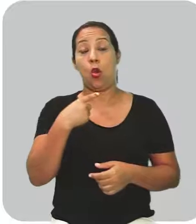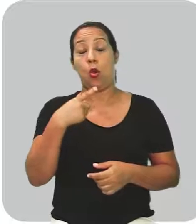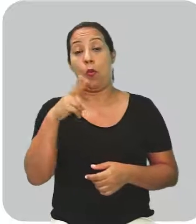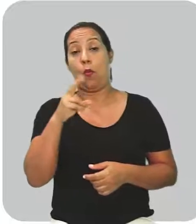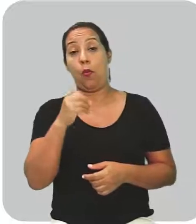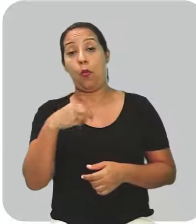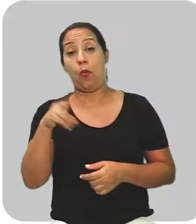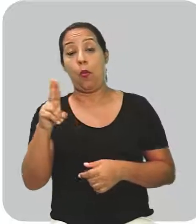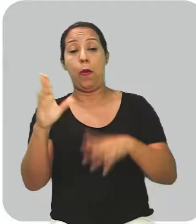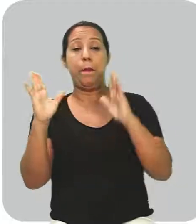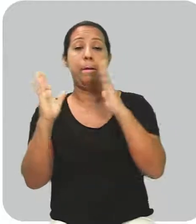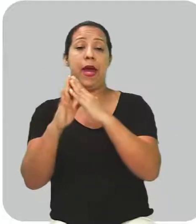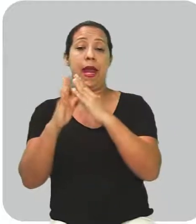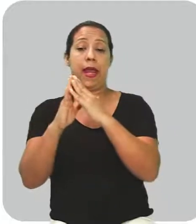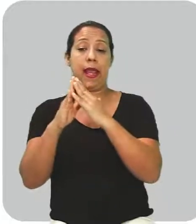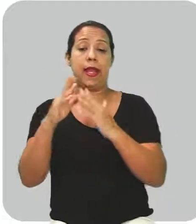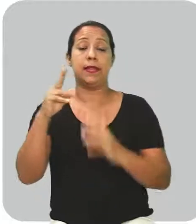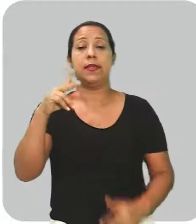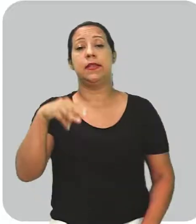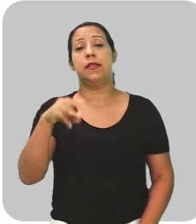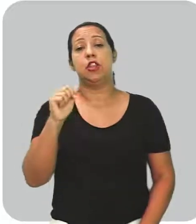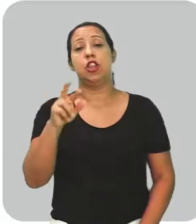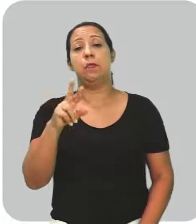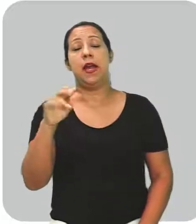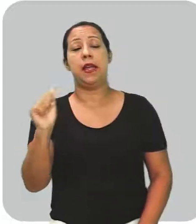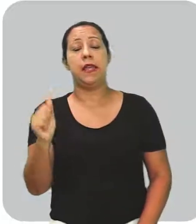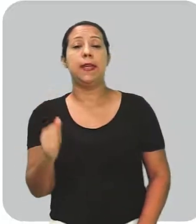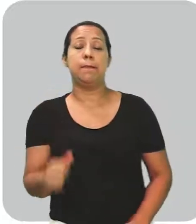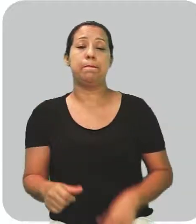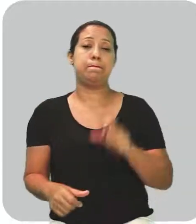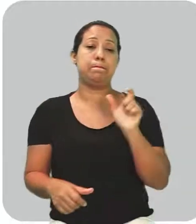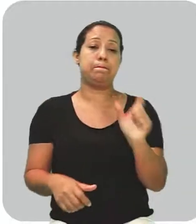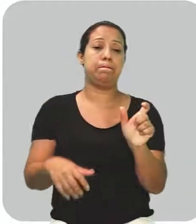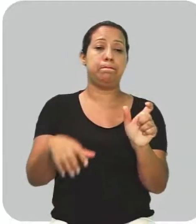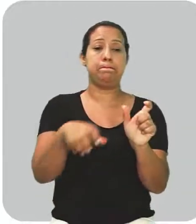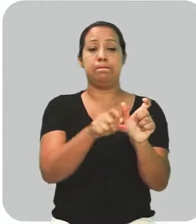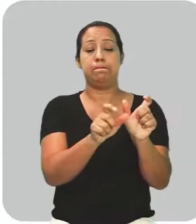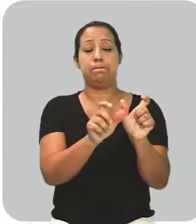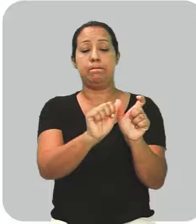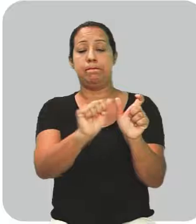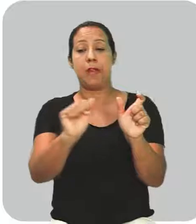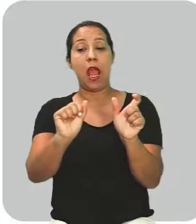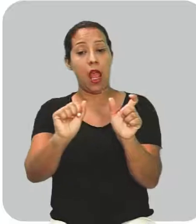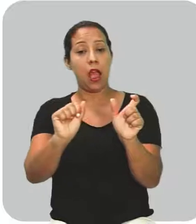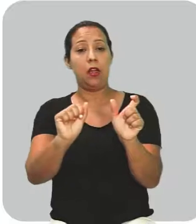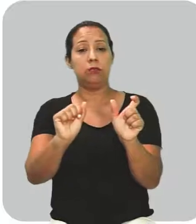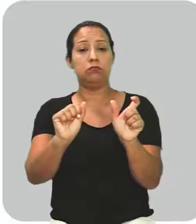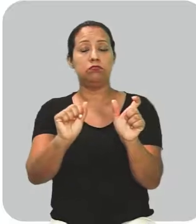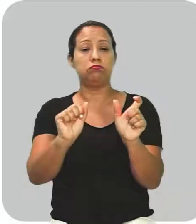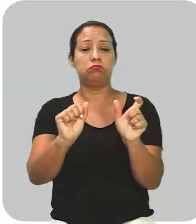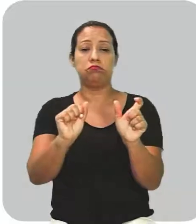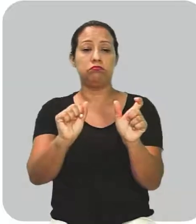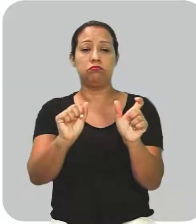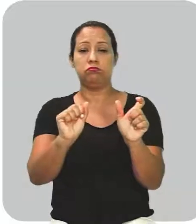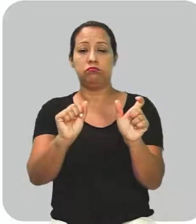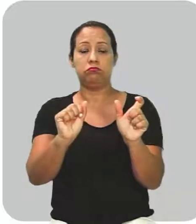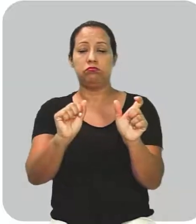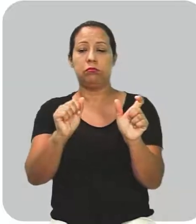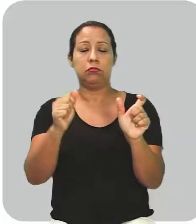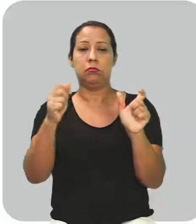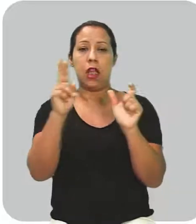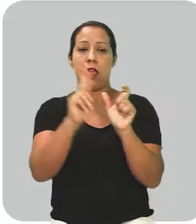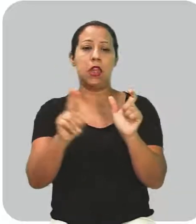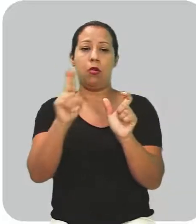É nossa preposição aqui no primeiro exemplo. Segundo exemplo. Não ficarei